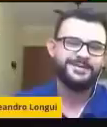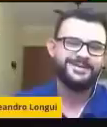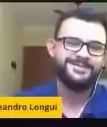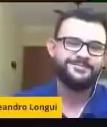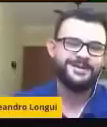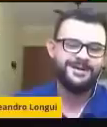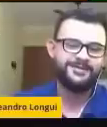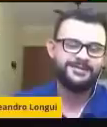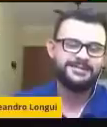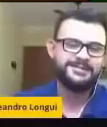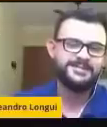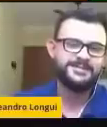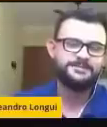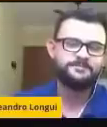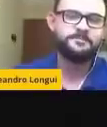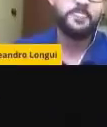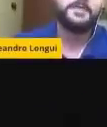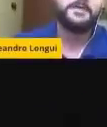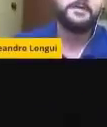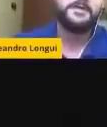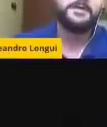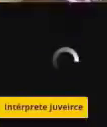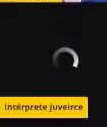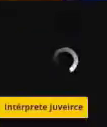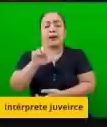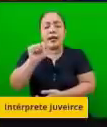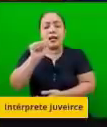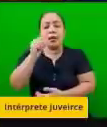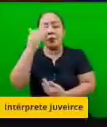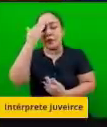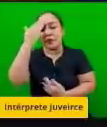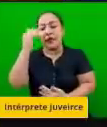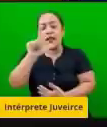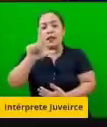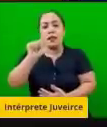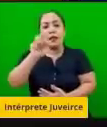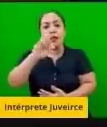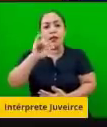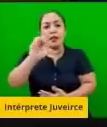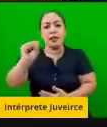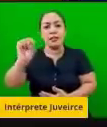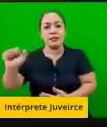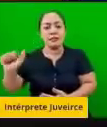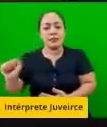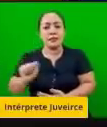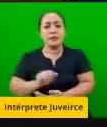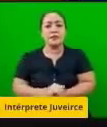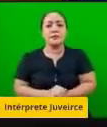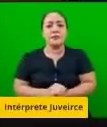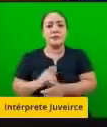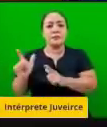Muito bem, obrigado, Larissa. Próximo slide, por favor.